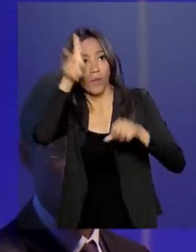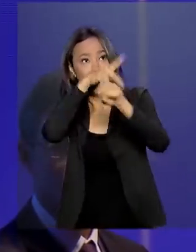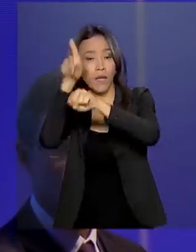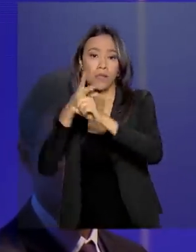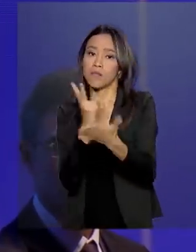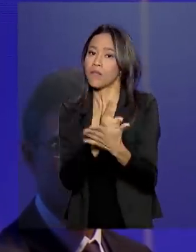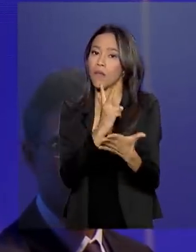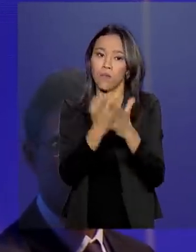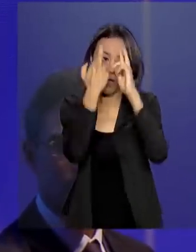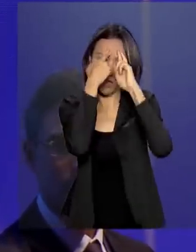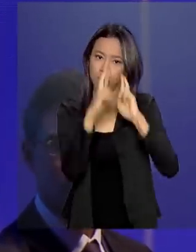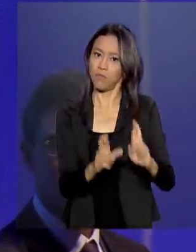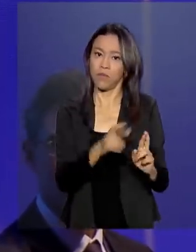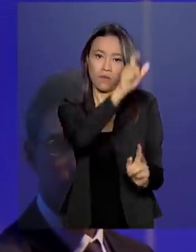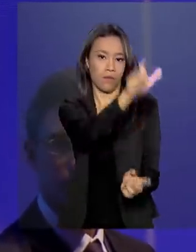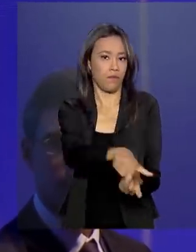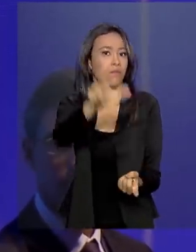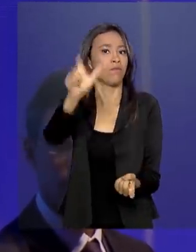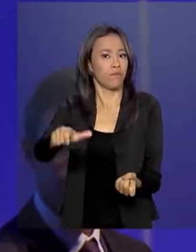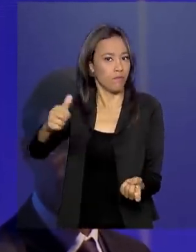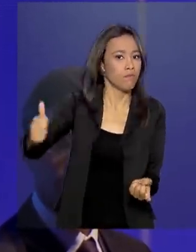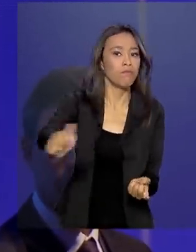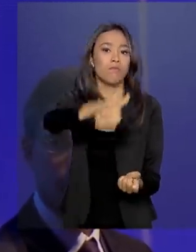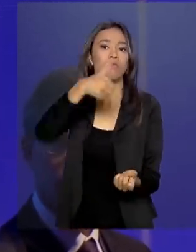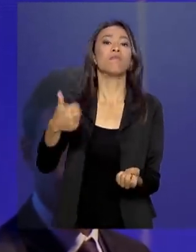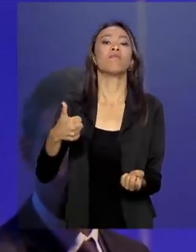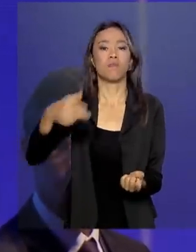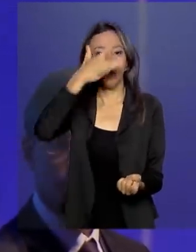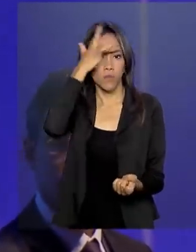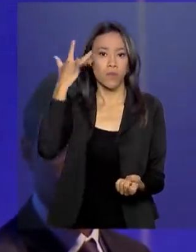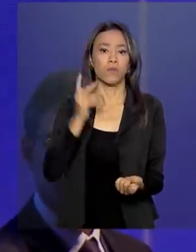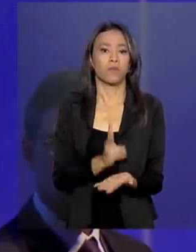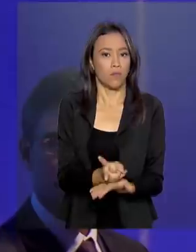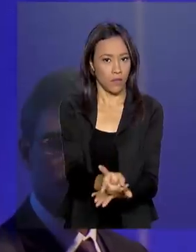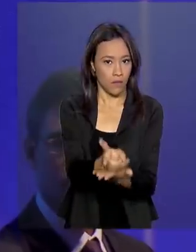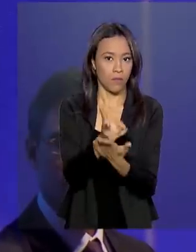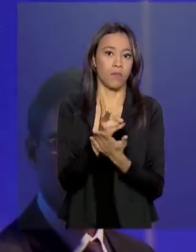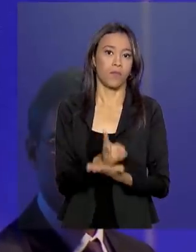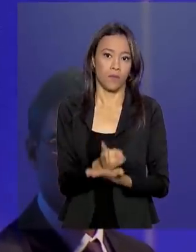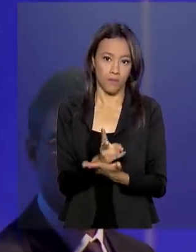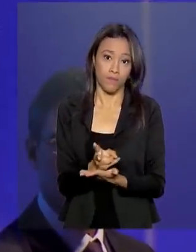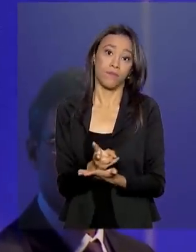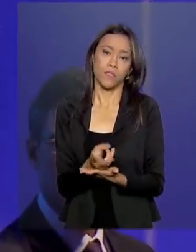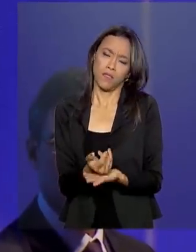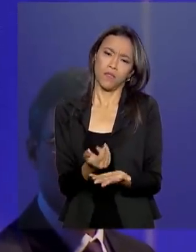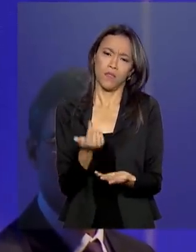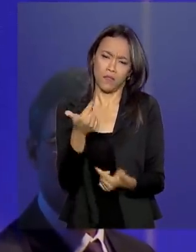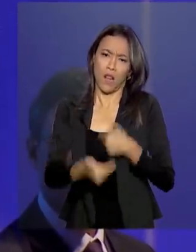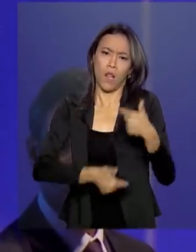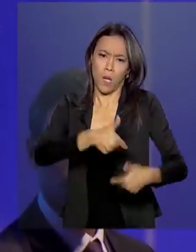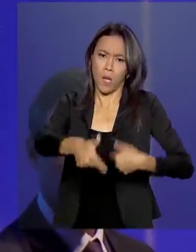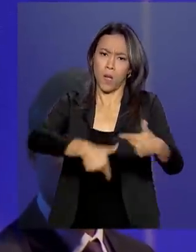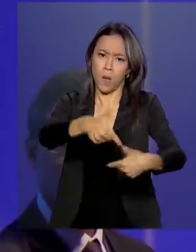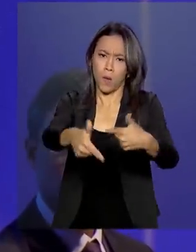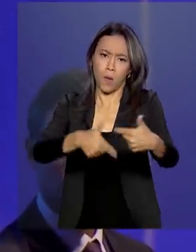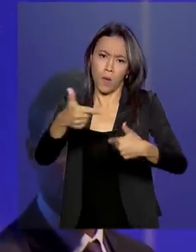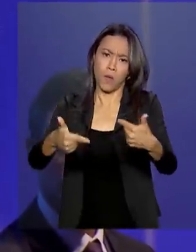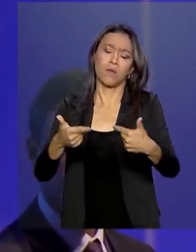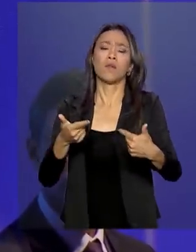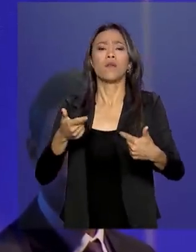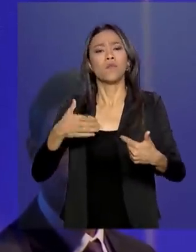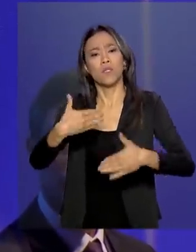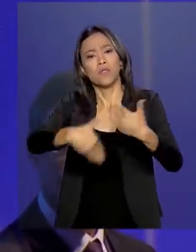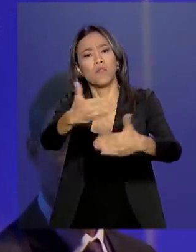em primeiro lugar e lembrando sempre diz fazer as coisas de forma sustentável o desenvolvimento econômico desenvolvimento